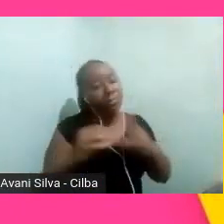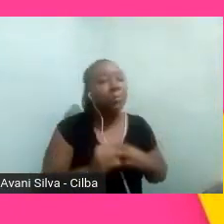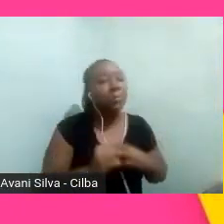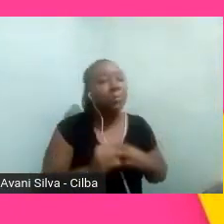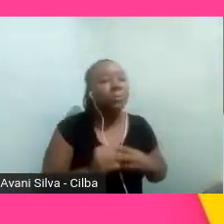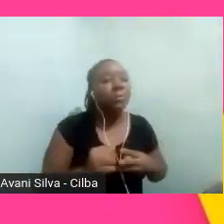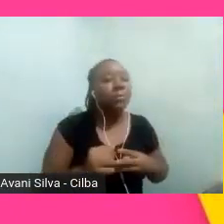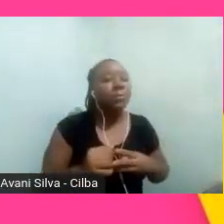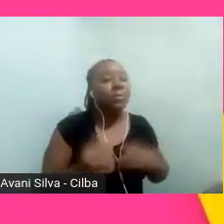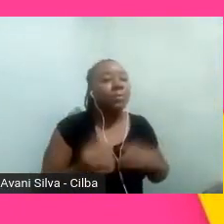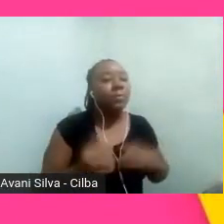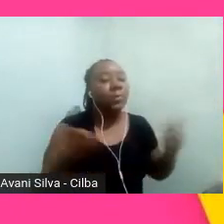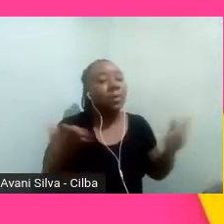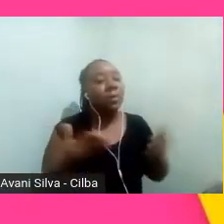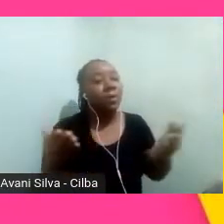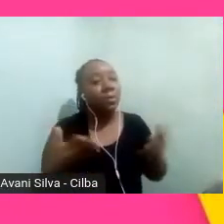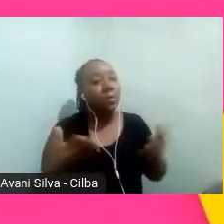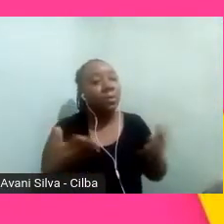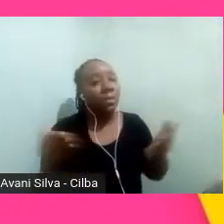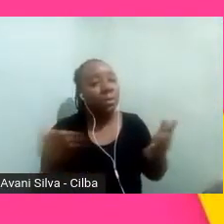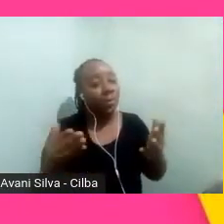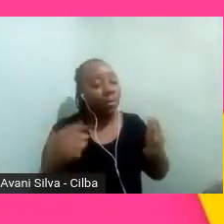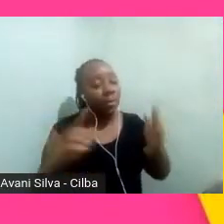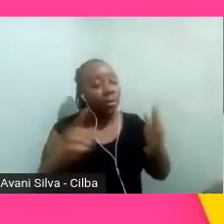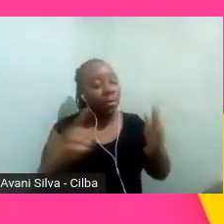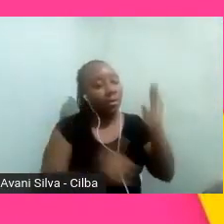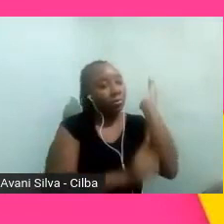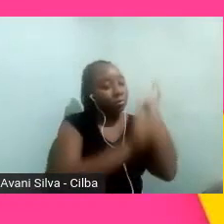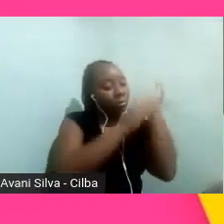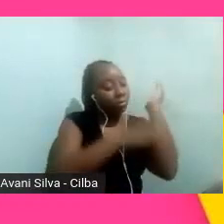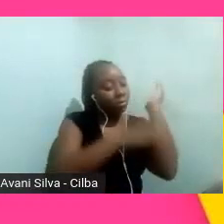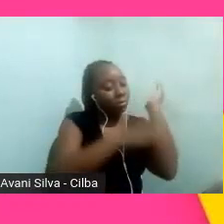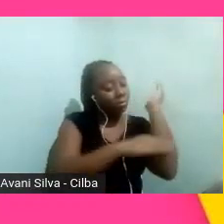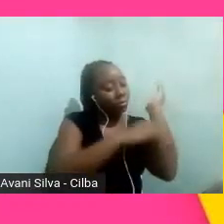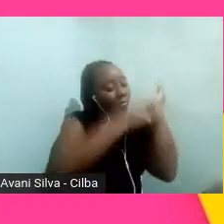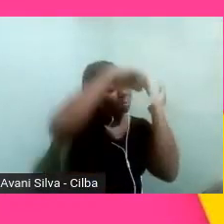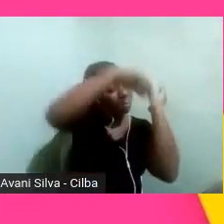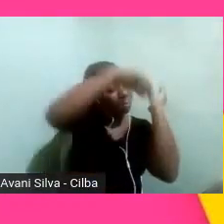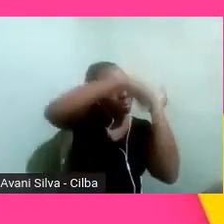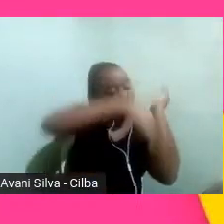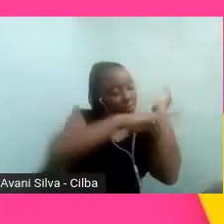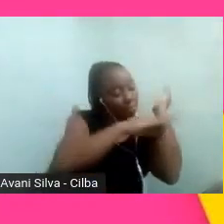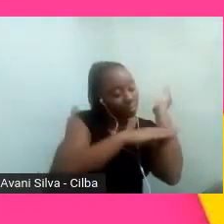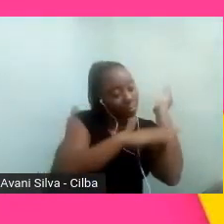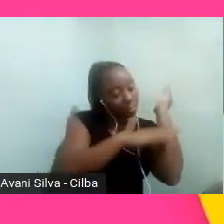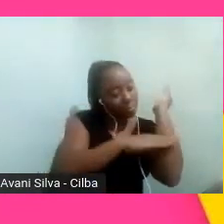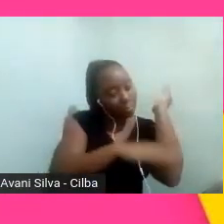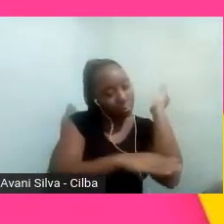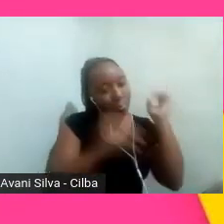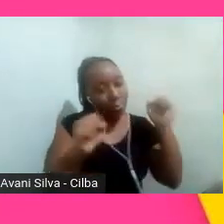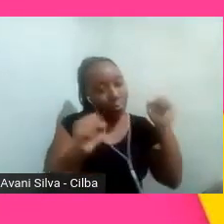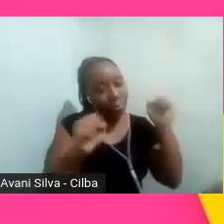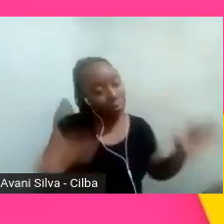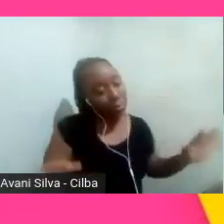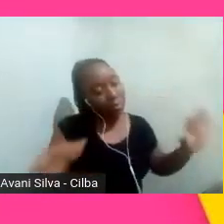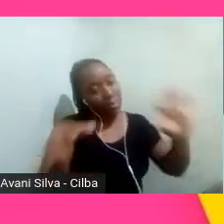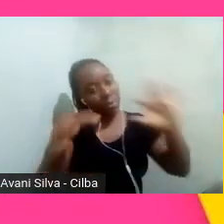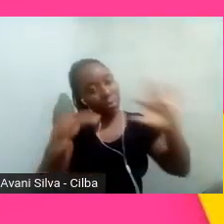Aí aqui, ao mesmo tempo que eu estou subindo e descendo um elevador, eu posso ligar a luz da